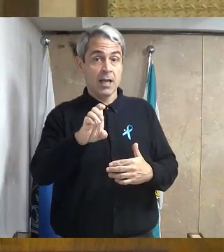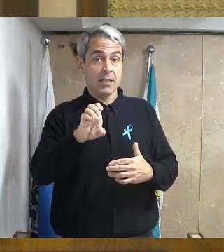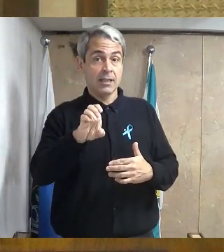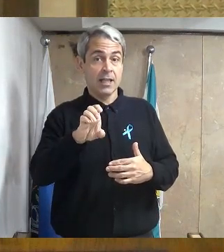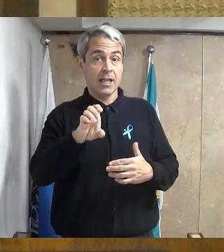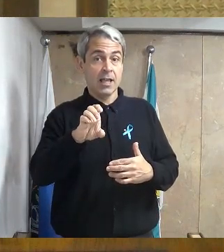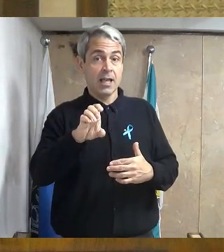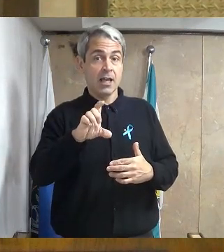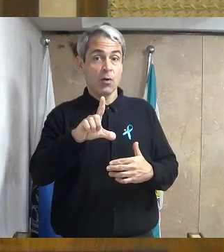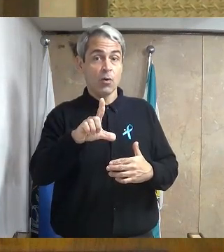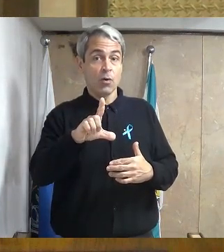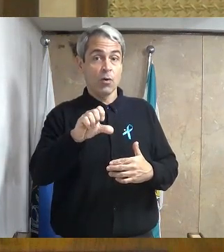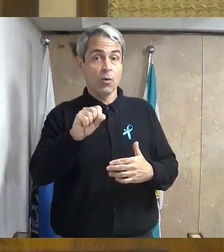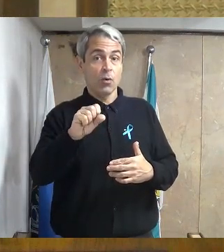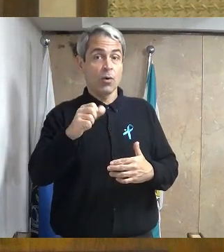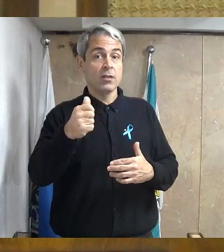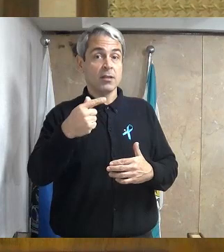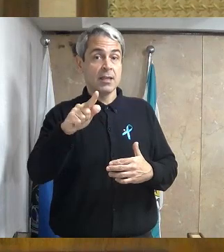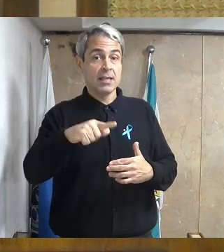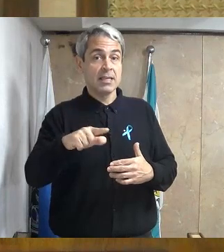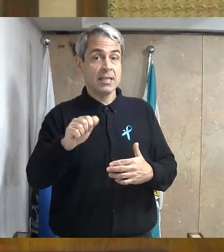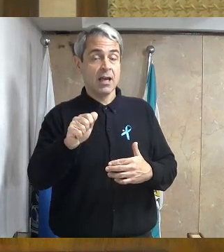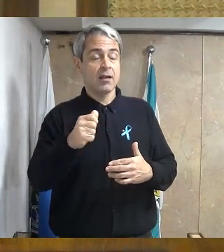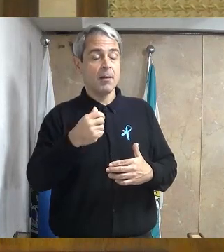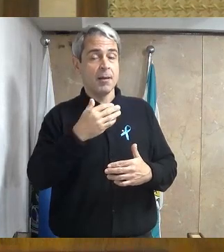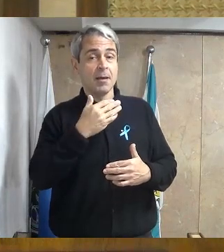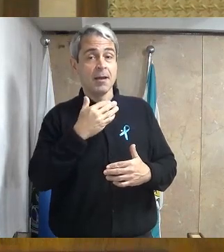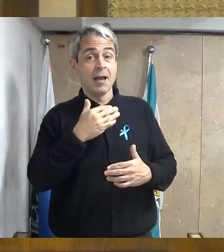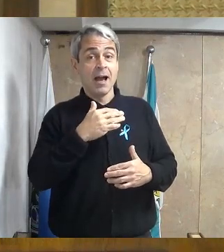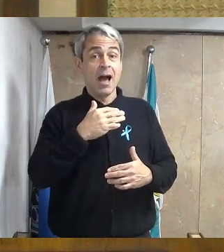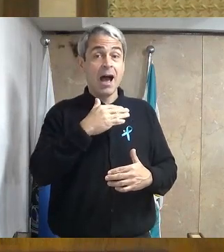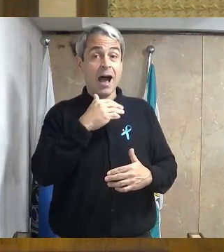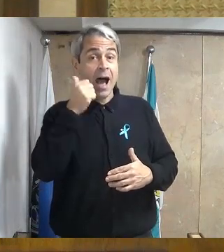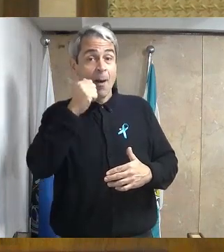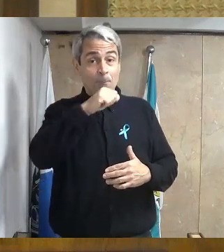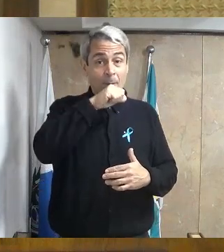dor de perder alguém que a gente ama muito, sabe